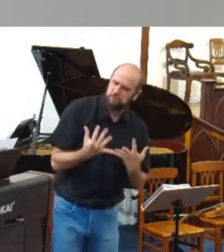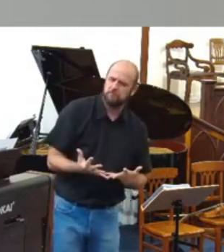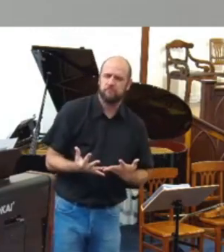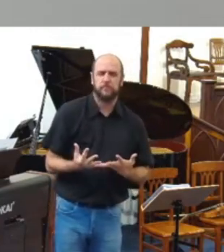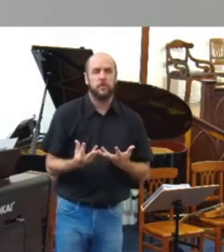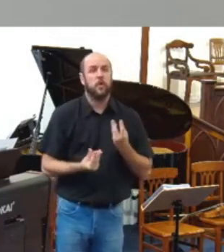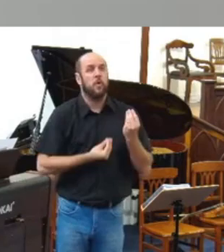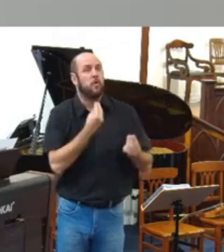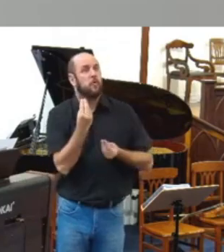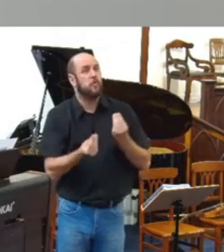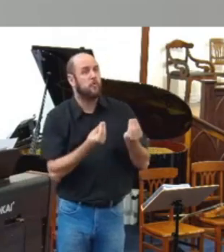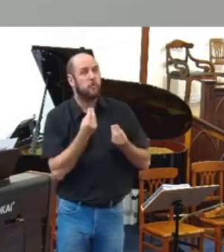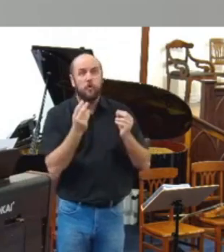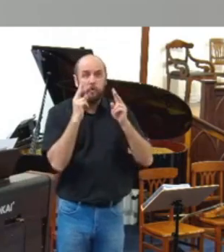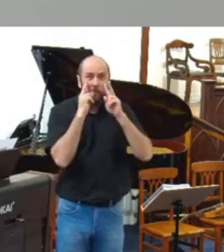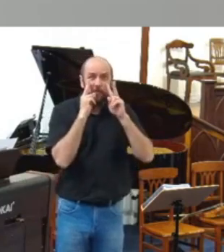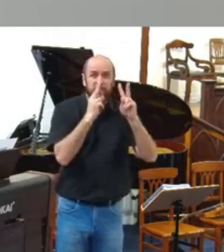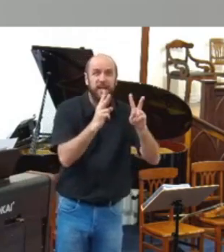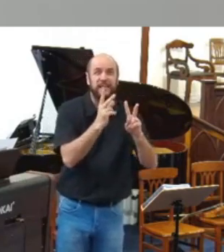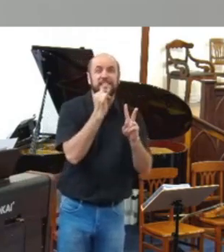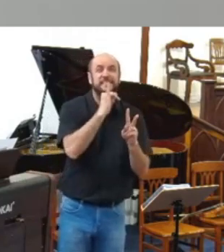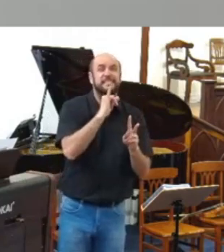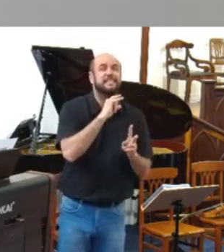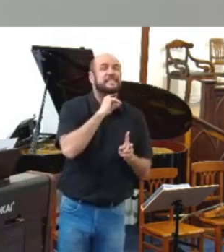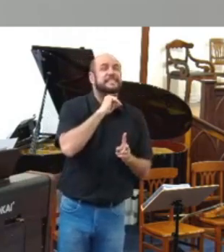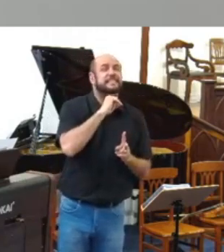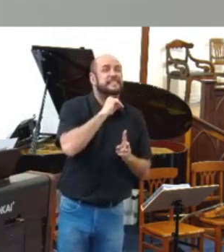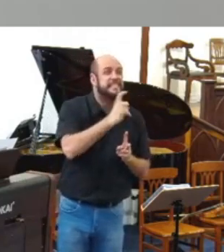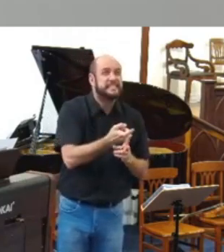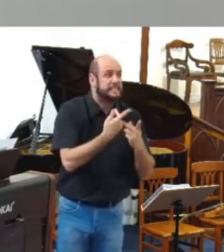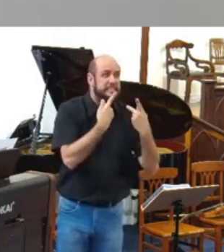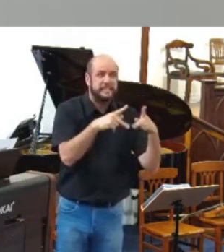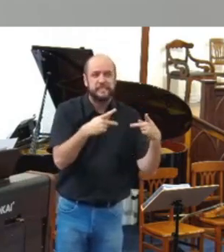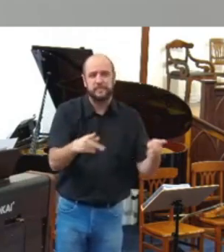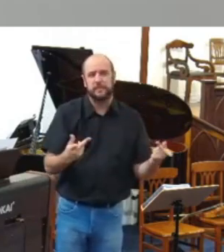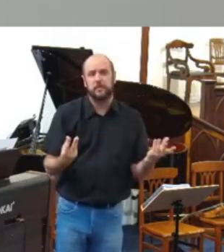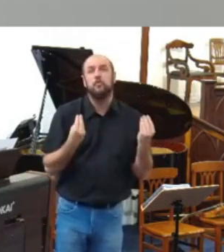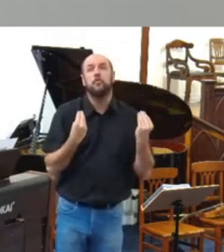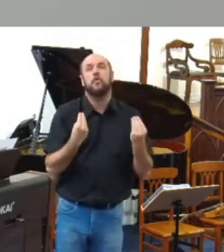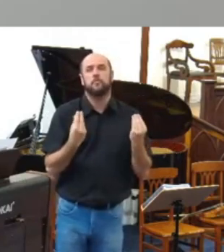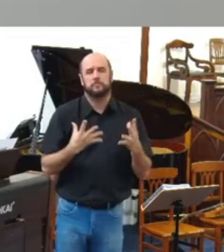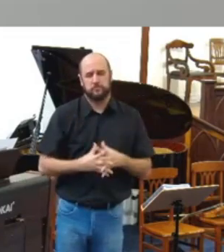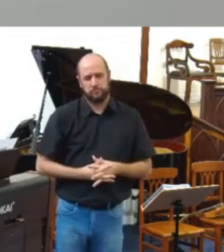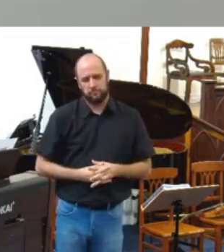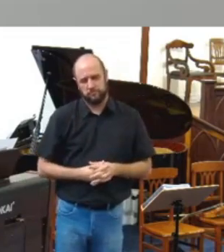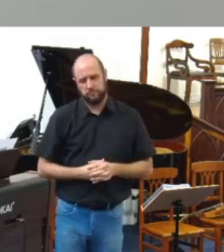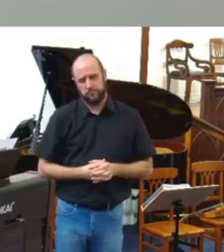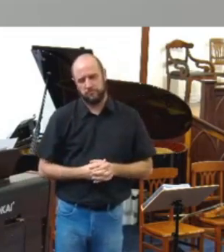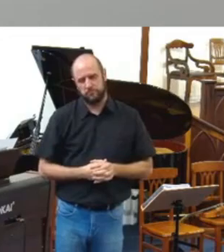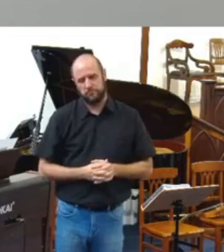como ouvirão se não houver quem pregue?